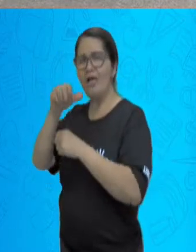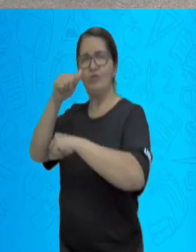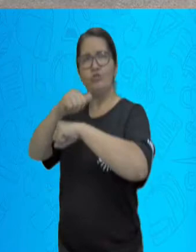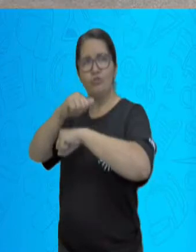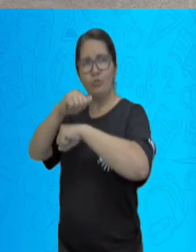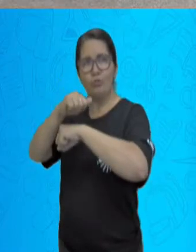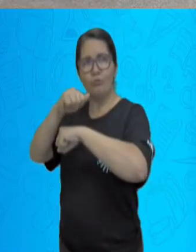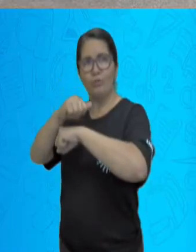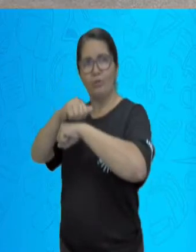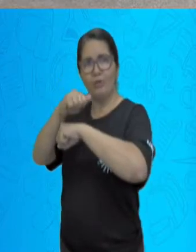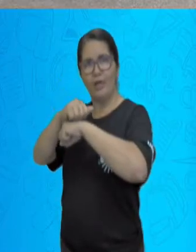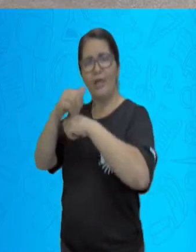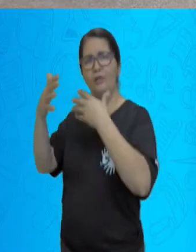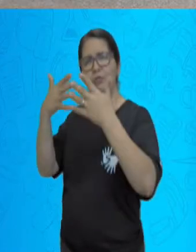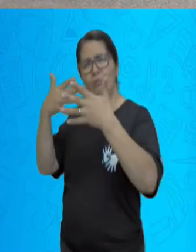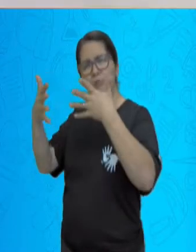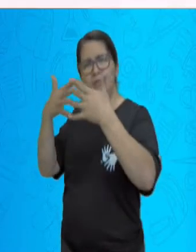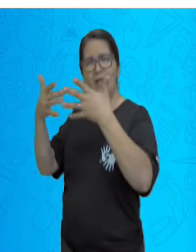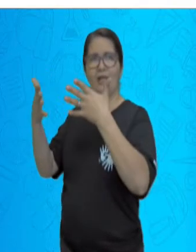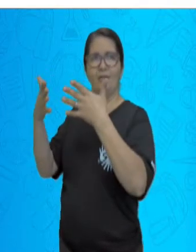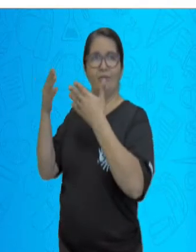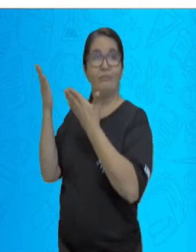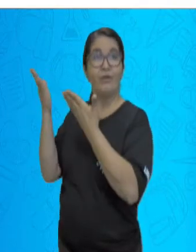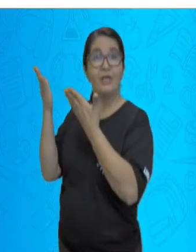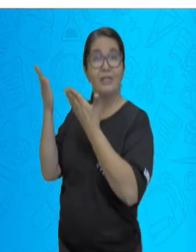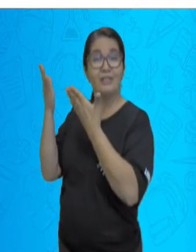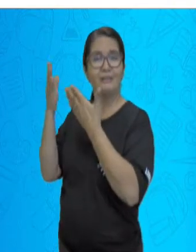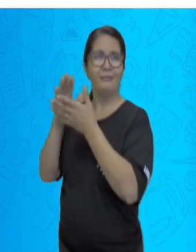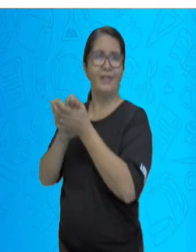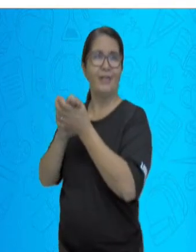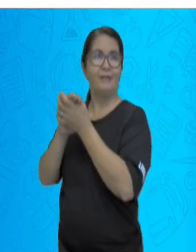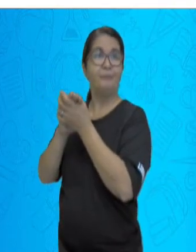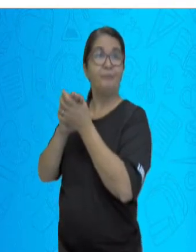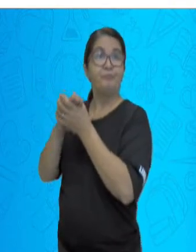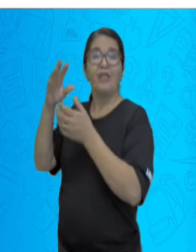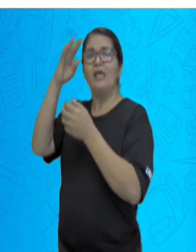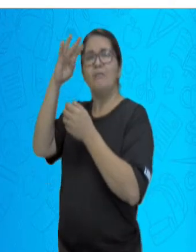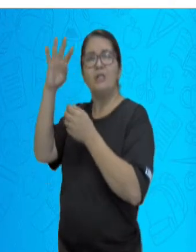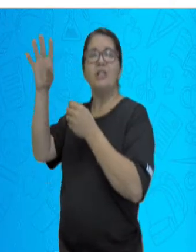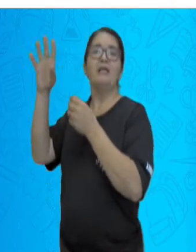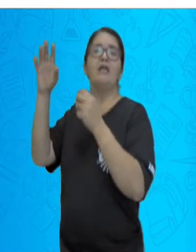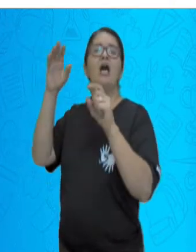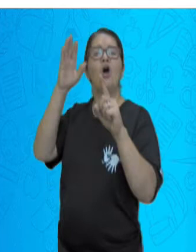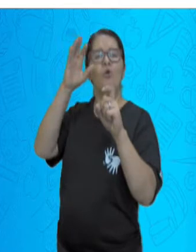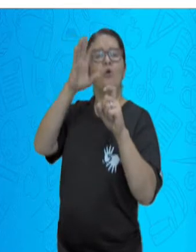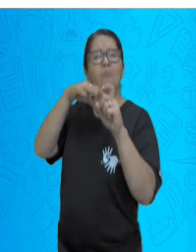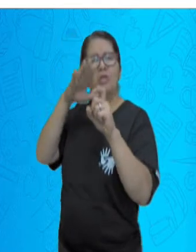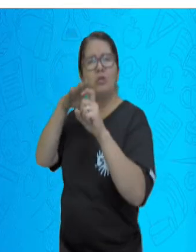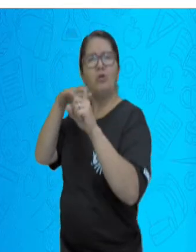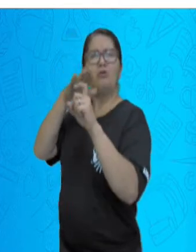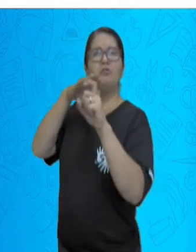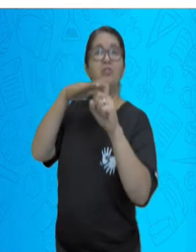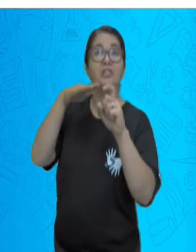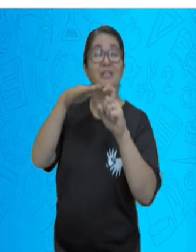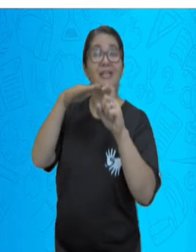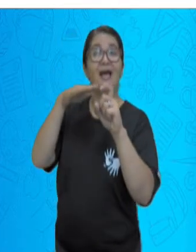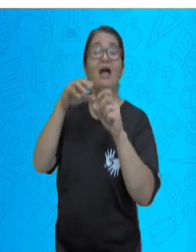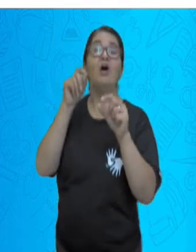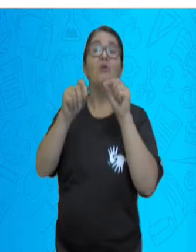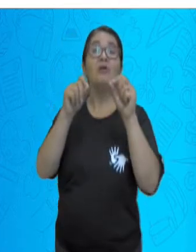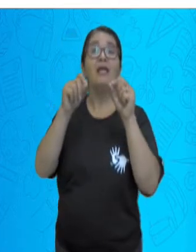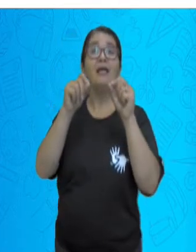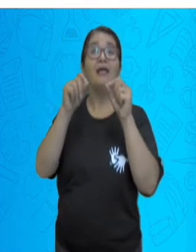saci, pererê. Já um abstrato, olha só, imaginação, mitologia, tudo se refere ao quê? Se